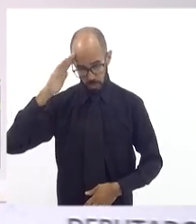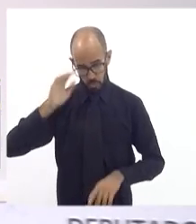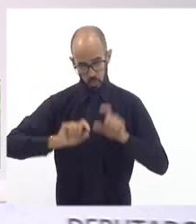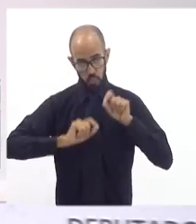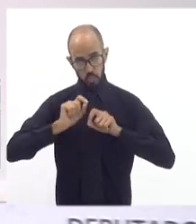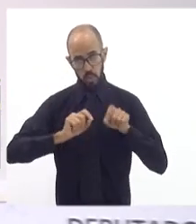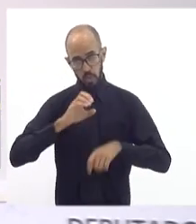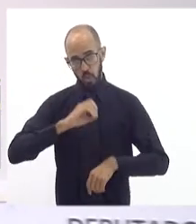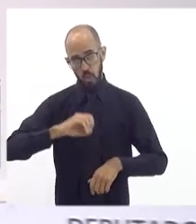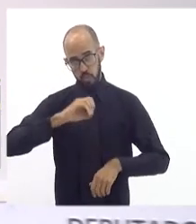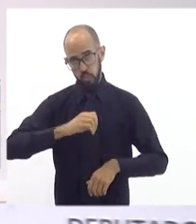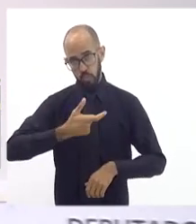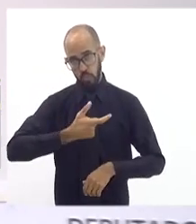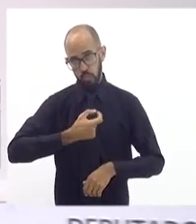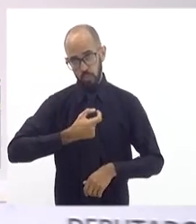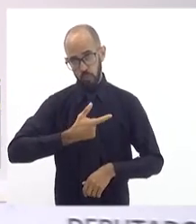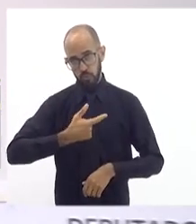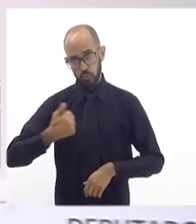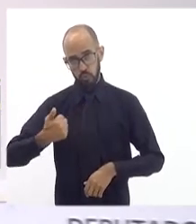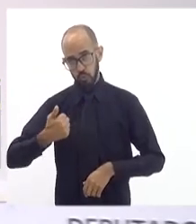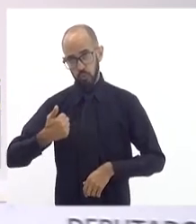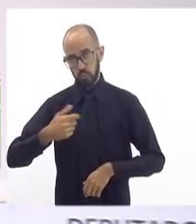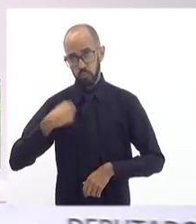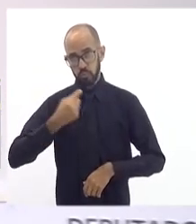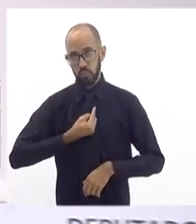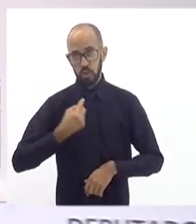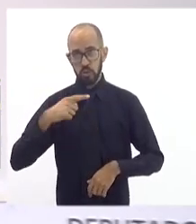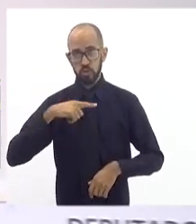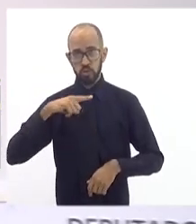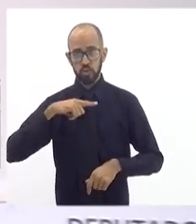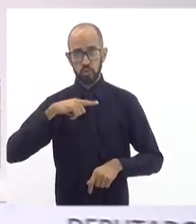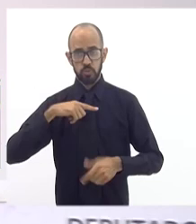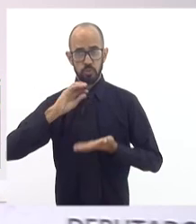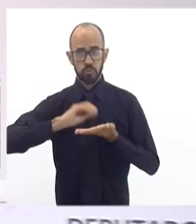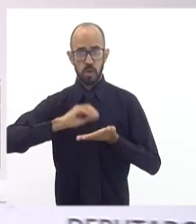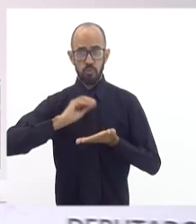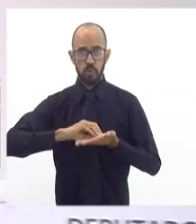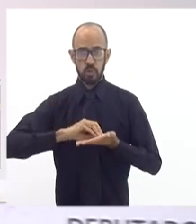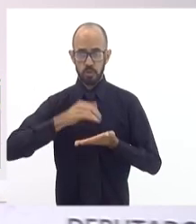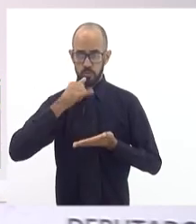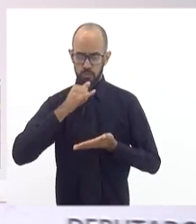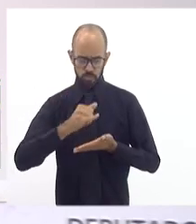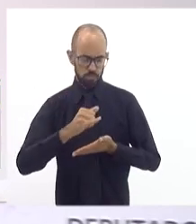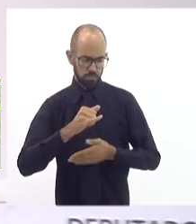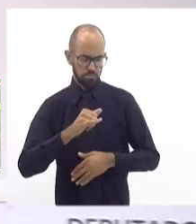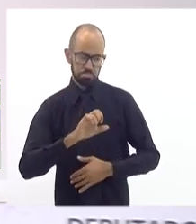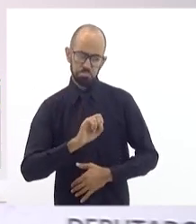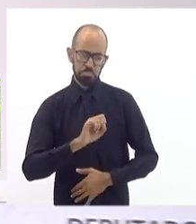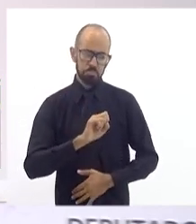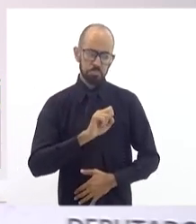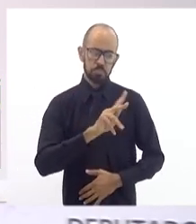em Outubro de 21 nós vivíamos uma escassez energética